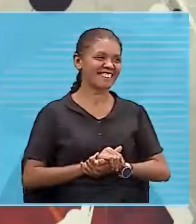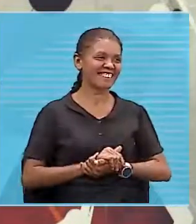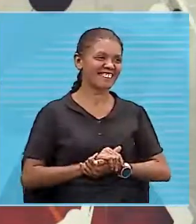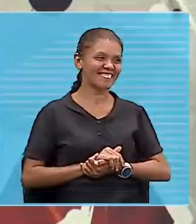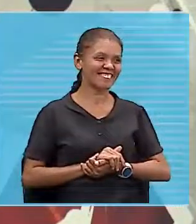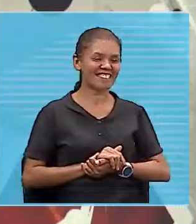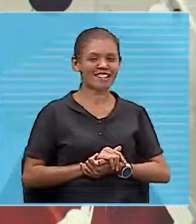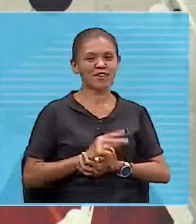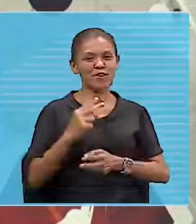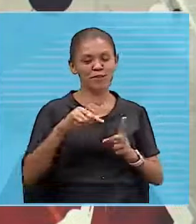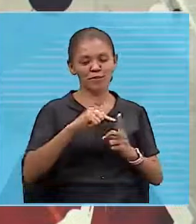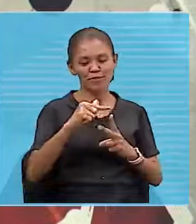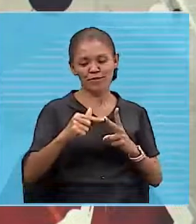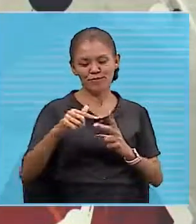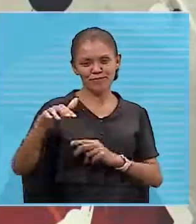Nordeste